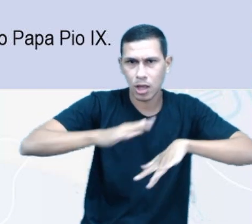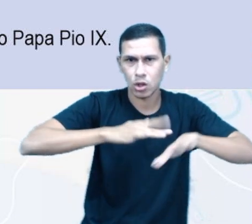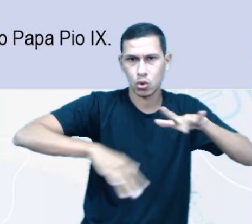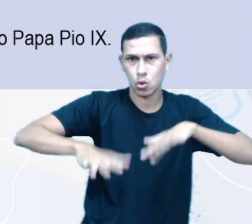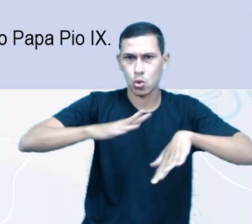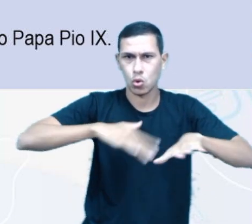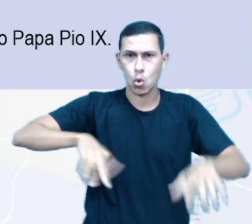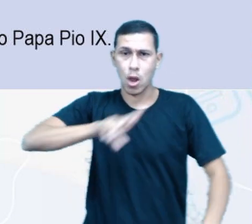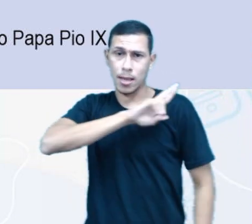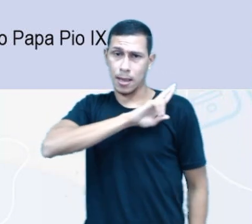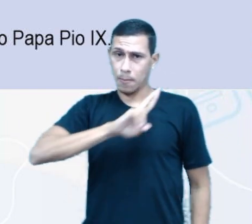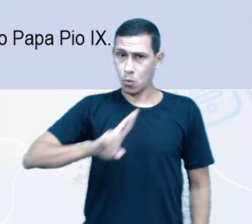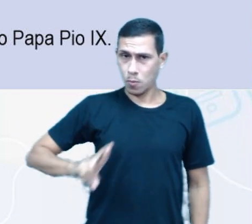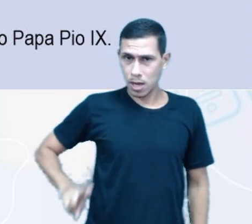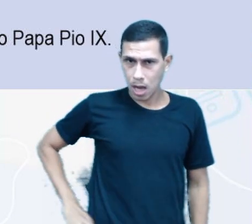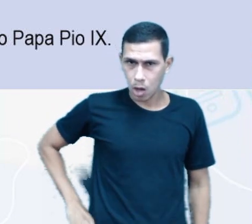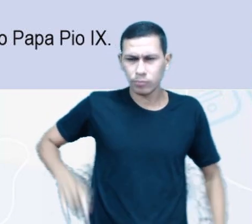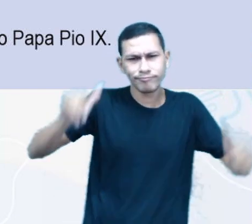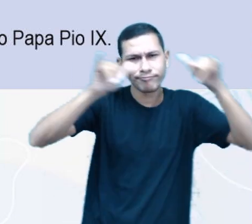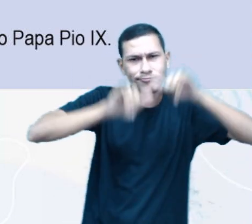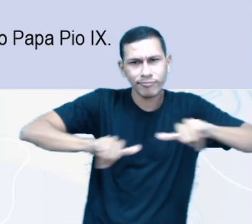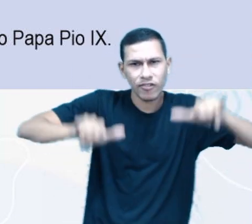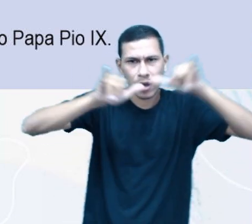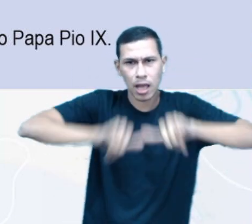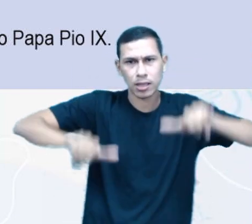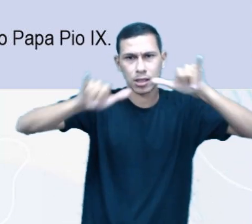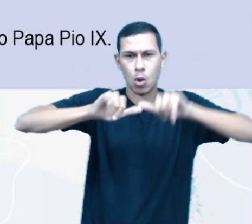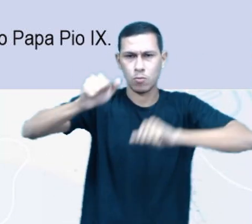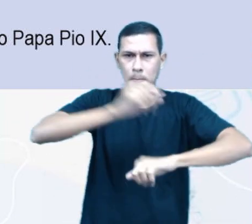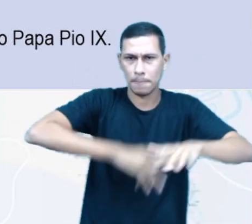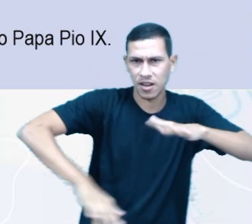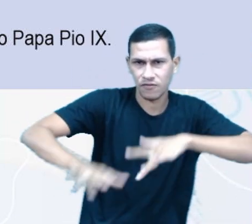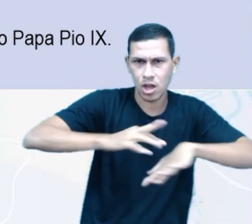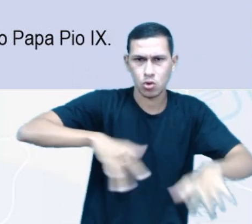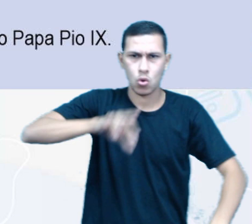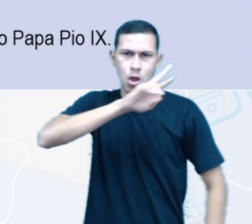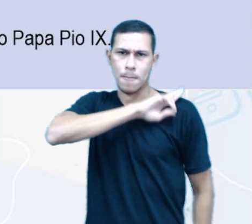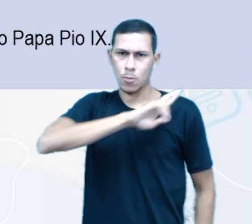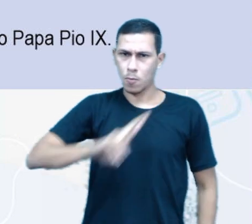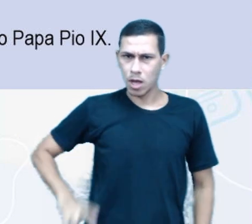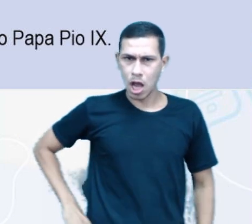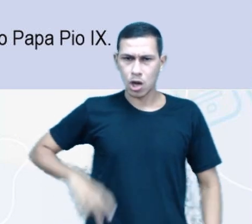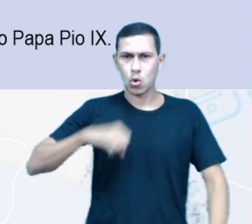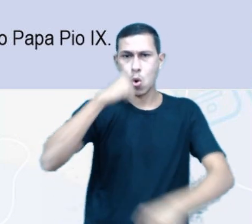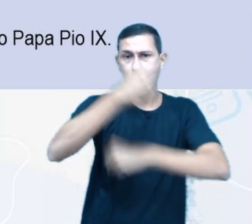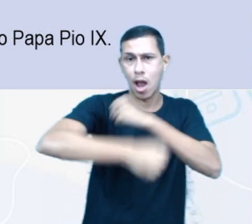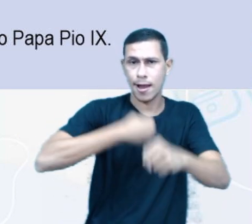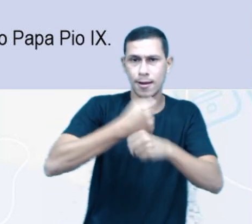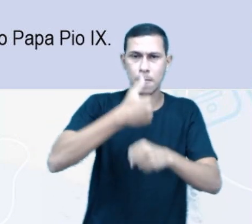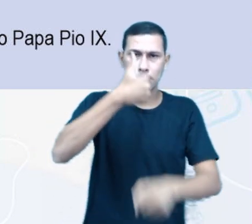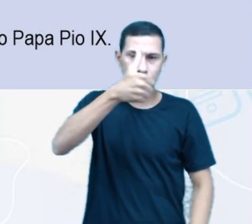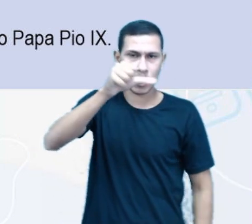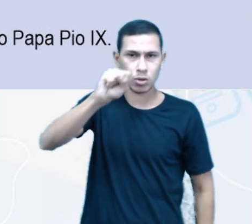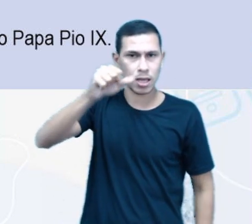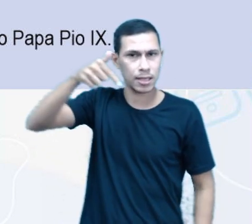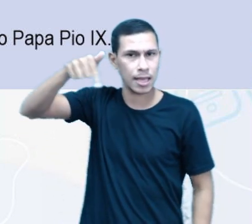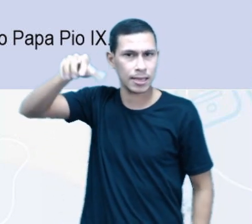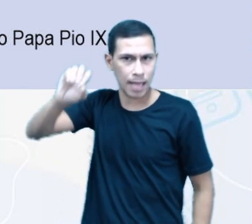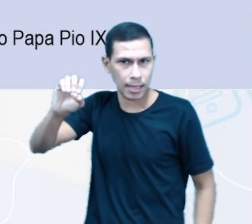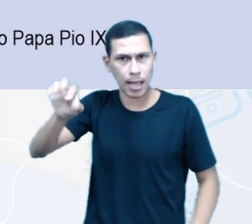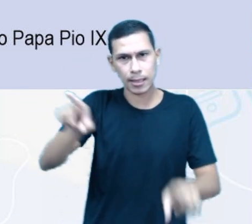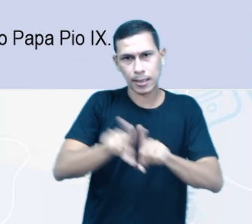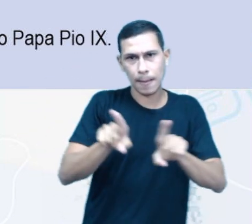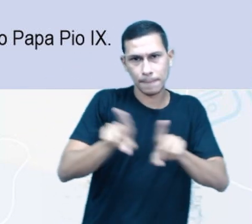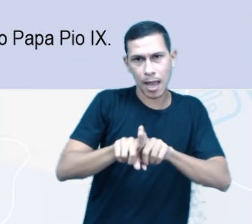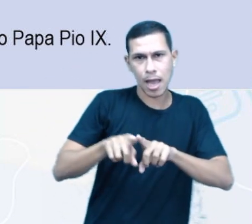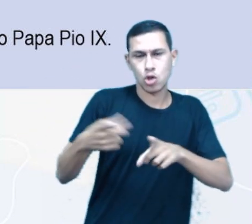republicano, certo? Com a divulgação do Manifesto Republicano de 1870 e 3 anos depois do Partido